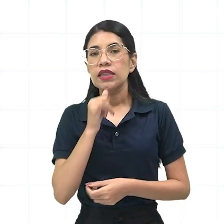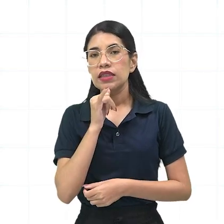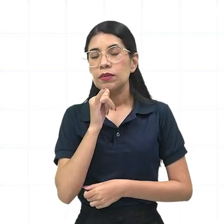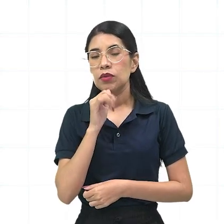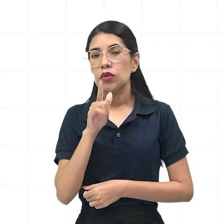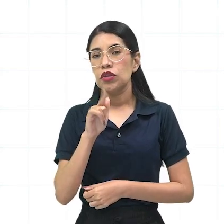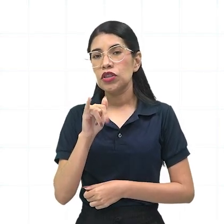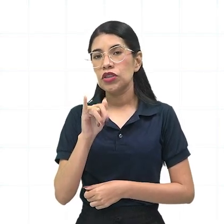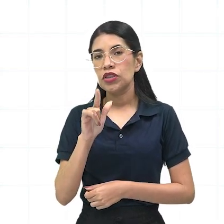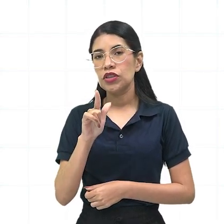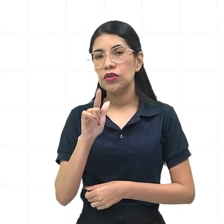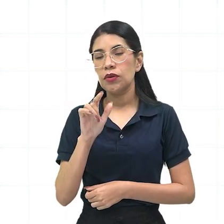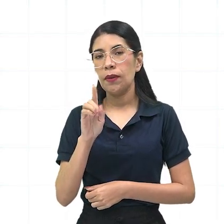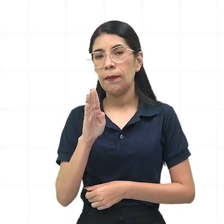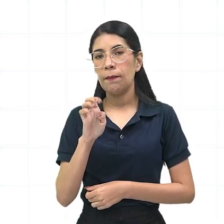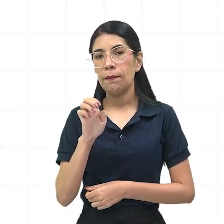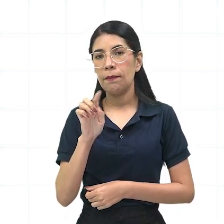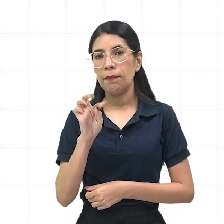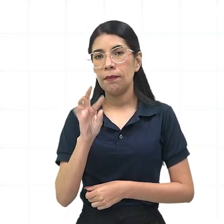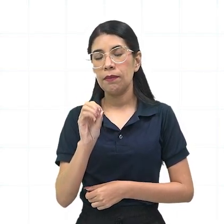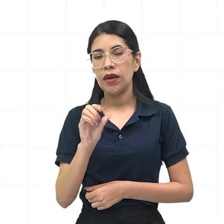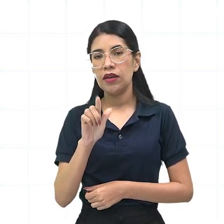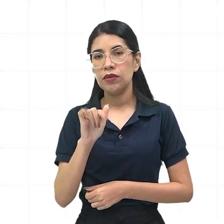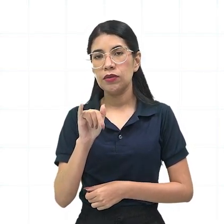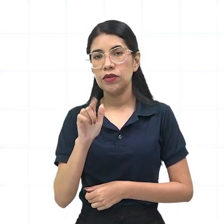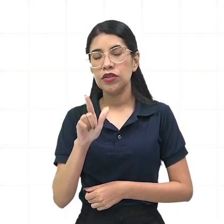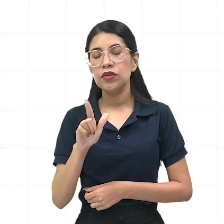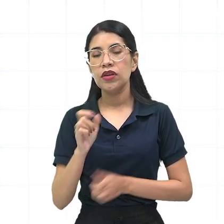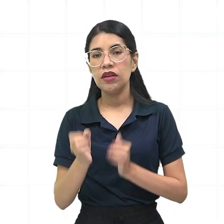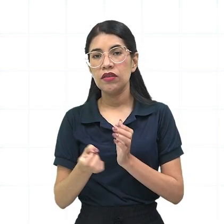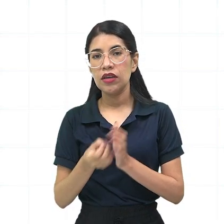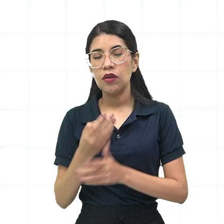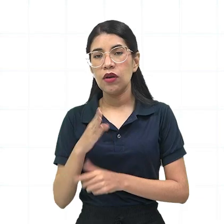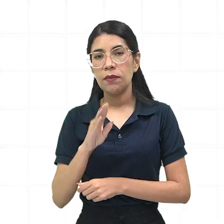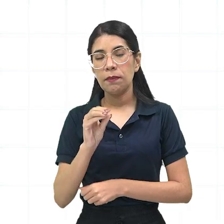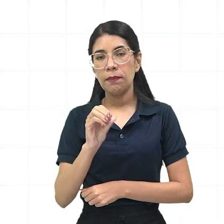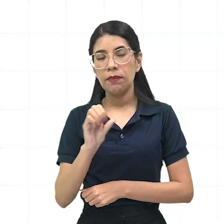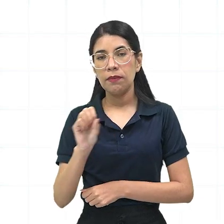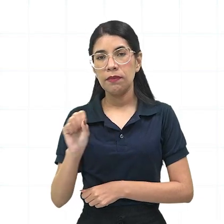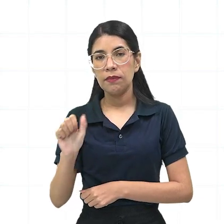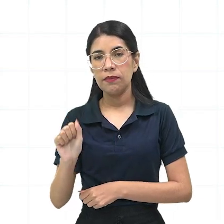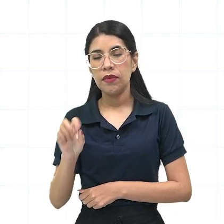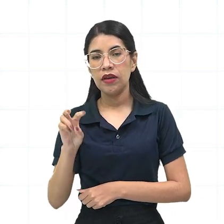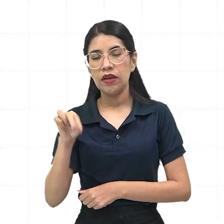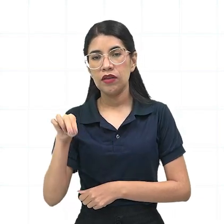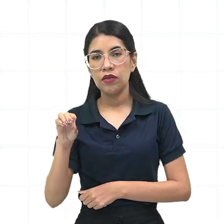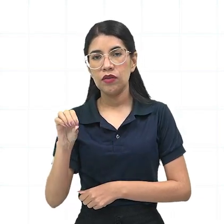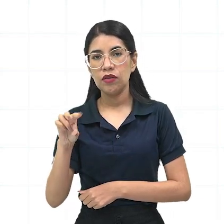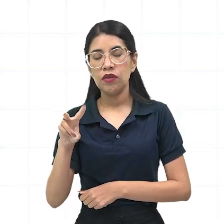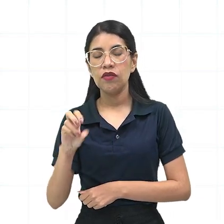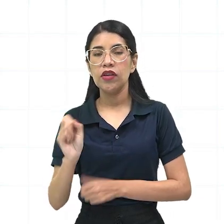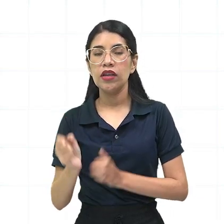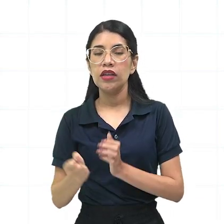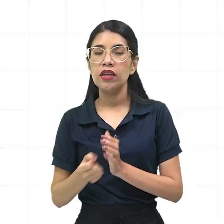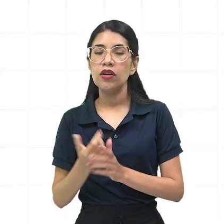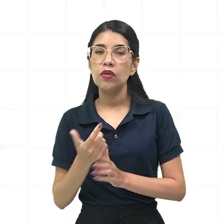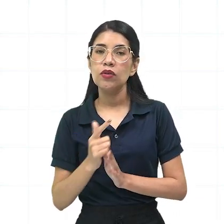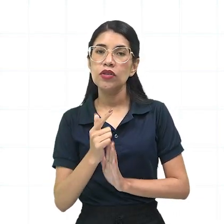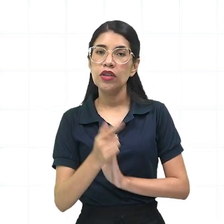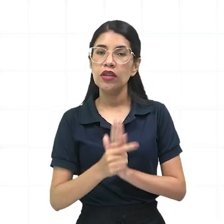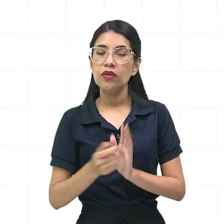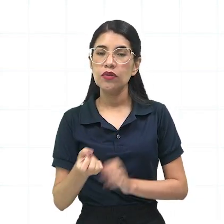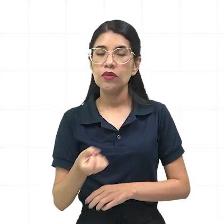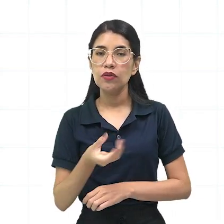Gil foi colocado ali como um dos criadores da bossa nova, quando ele traz um novo gênero dentro da música